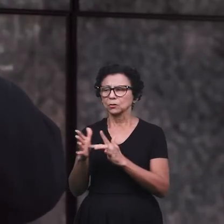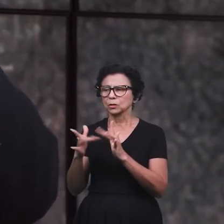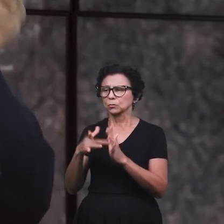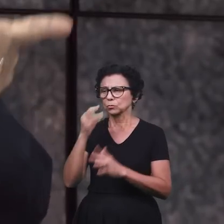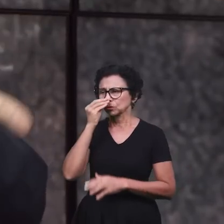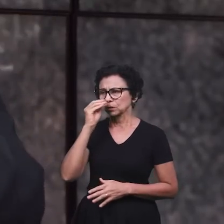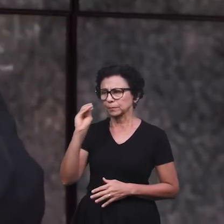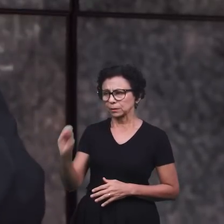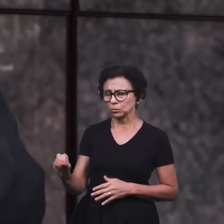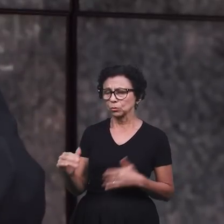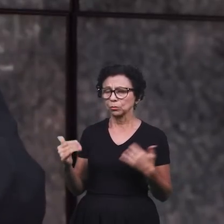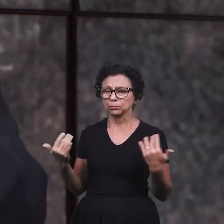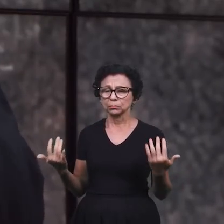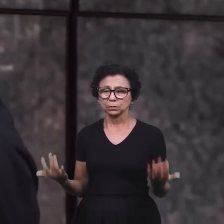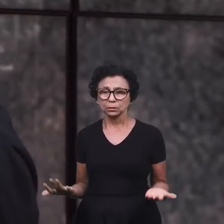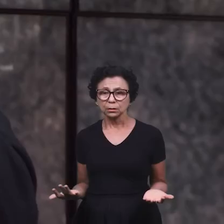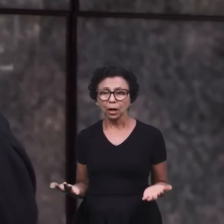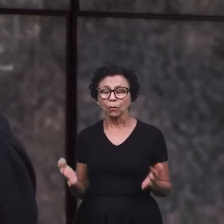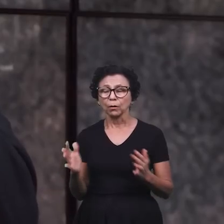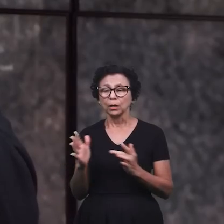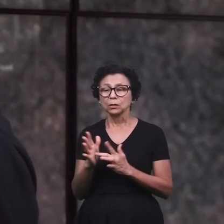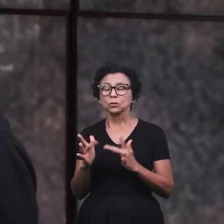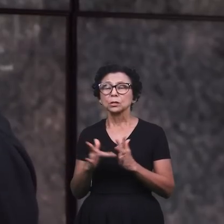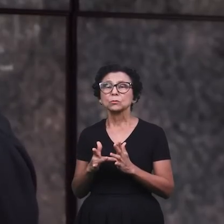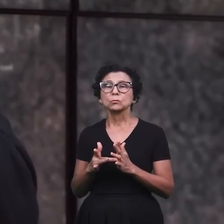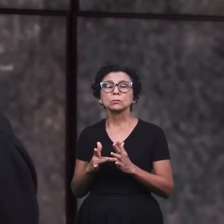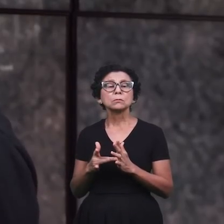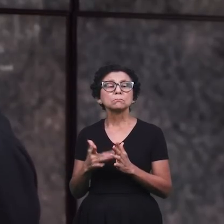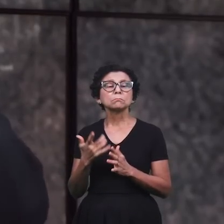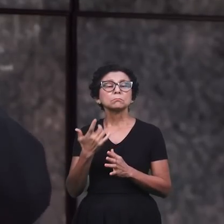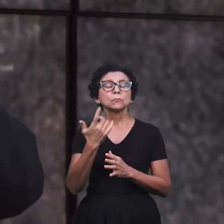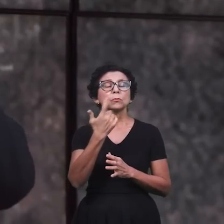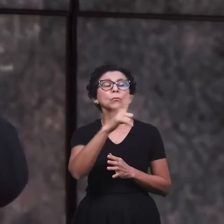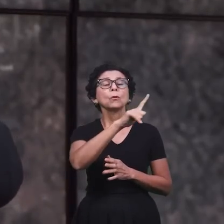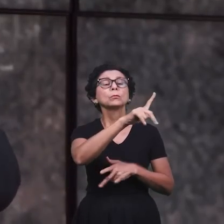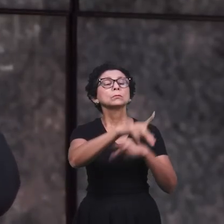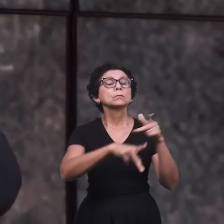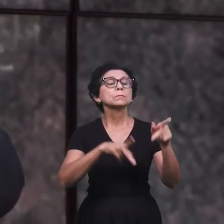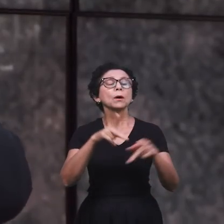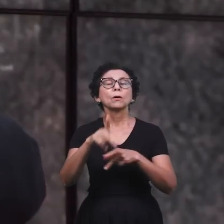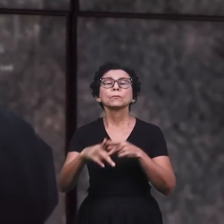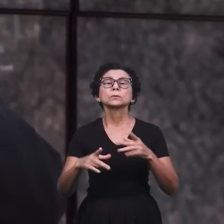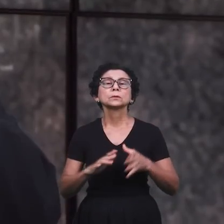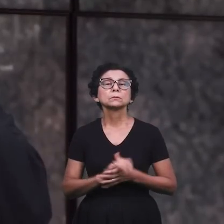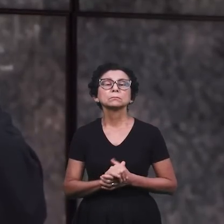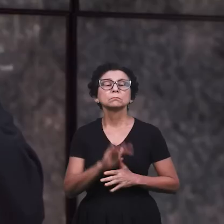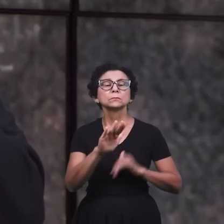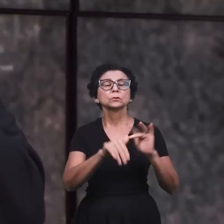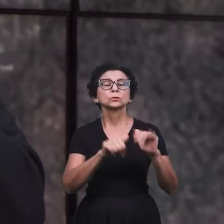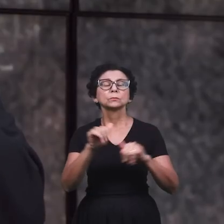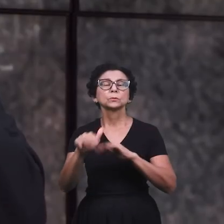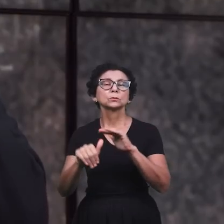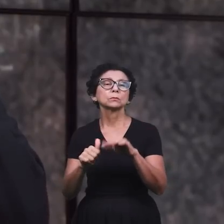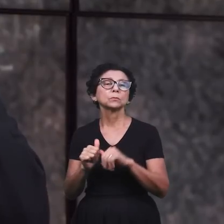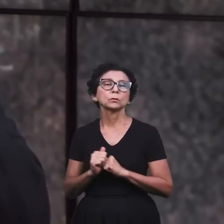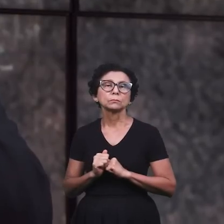Israel, no global, rejeitou a aliança. Veio para o que era seu, mas os seus não o